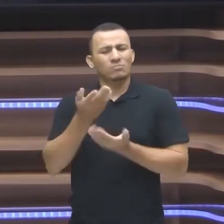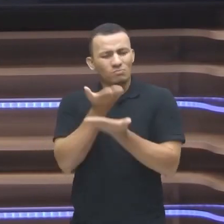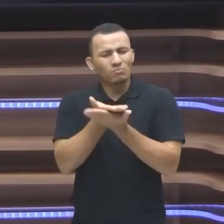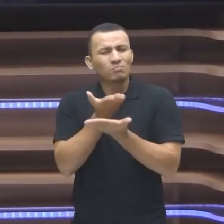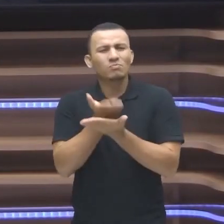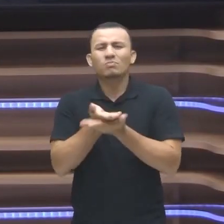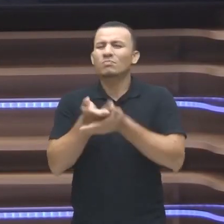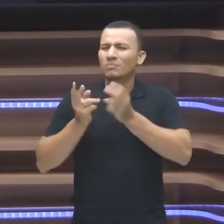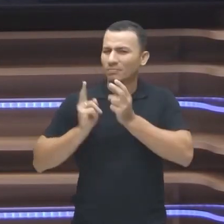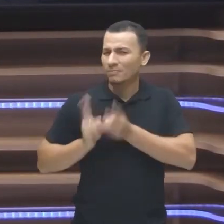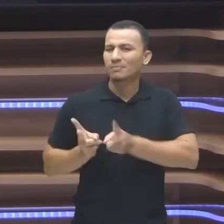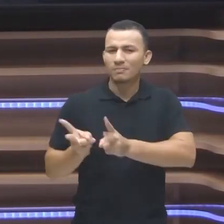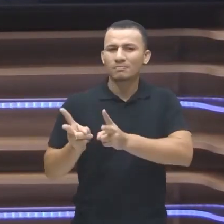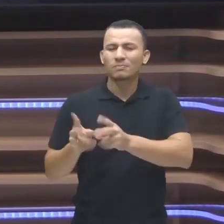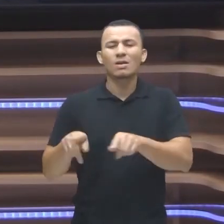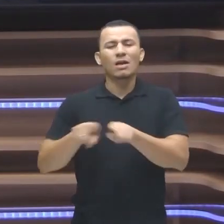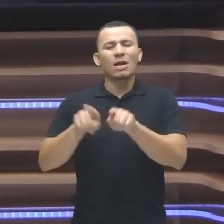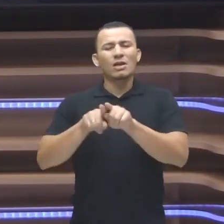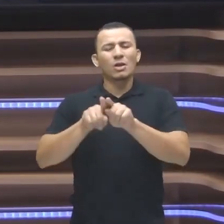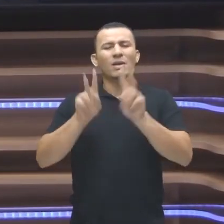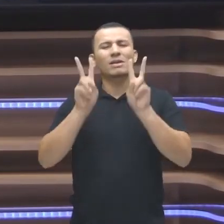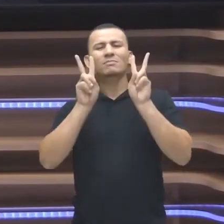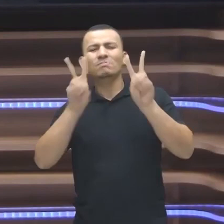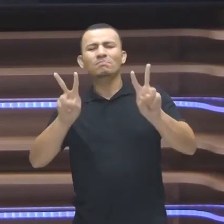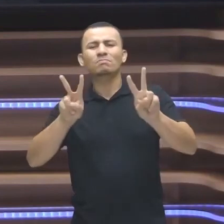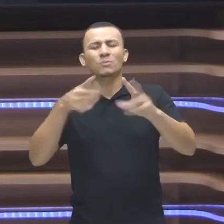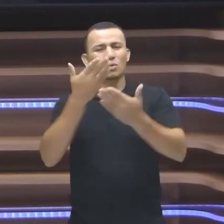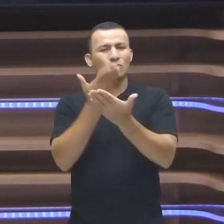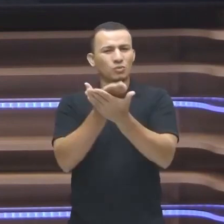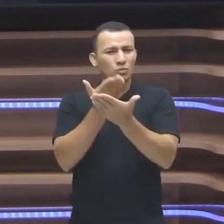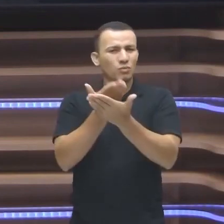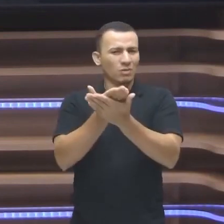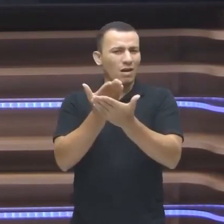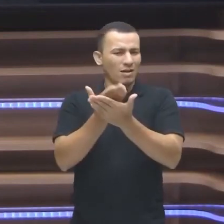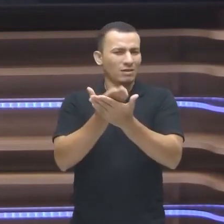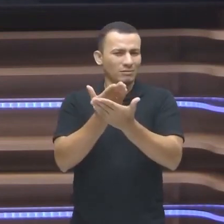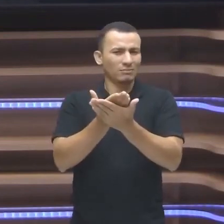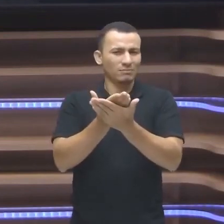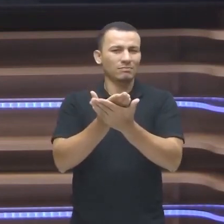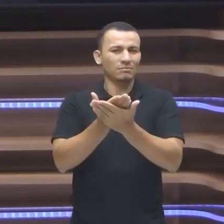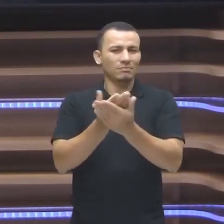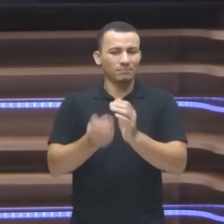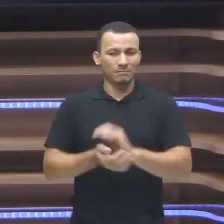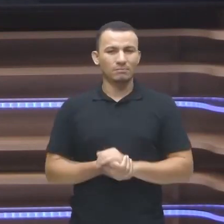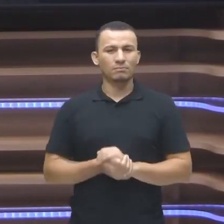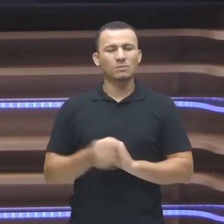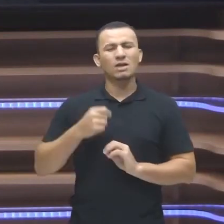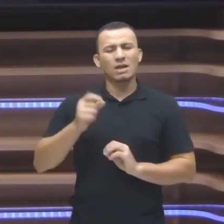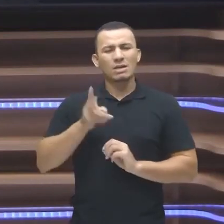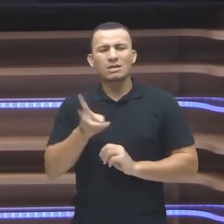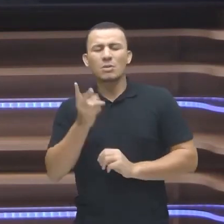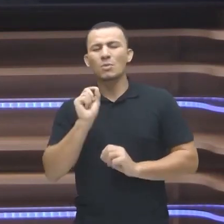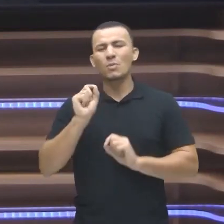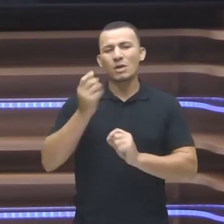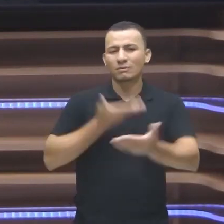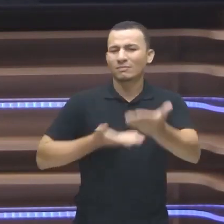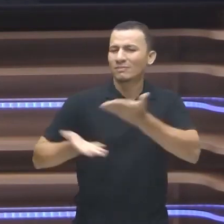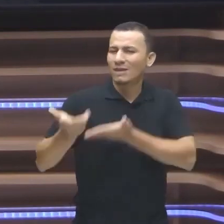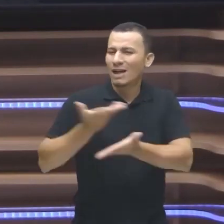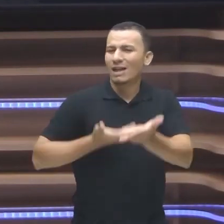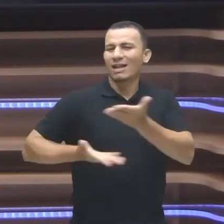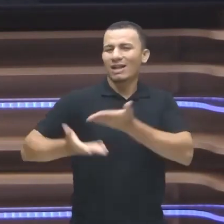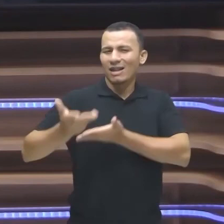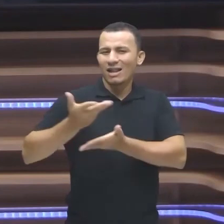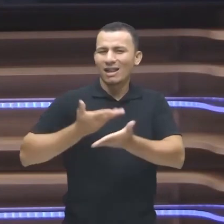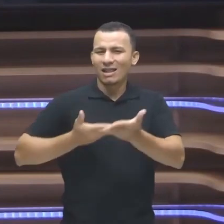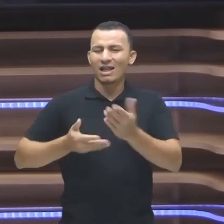assistir às aulas, não somente de língua portuguesa, mas eu falo para vocês. Sempre que eu costumo trocar ideias, quando eu digo trocar ideias com vocês, mesmo que vocês